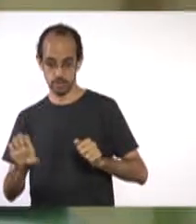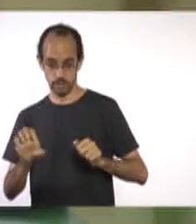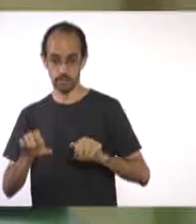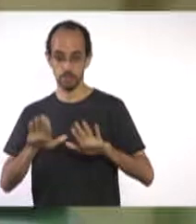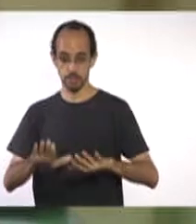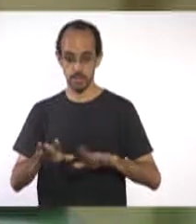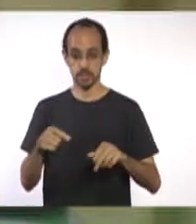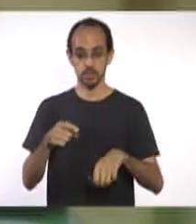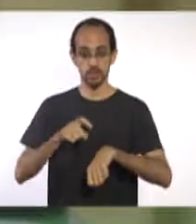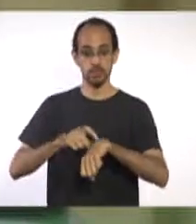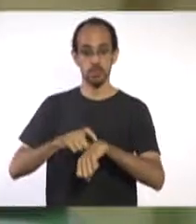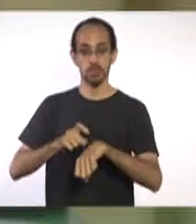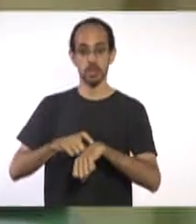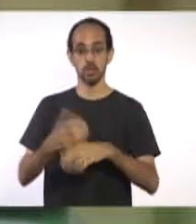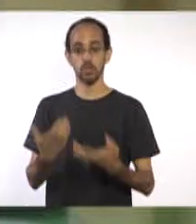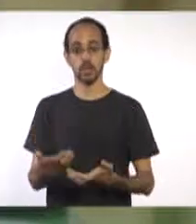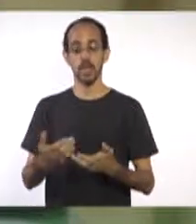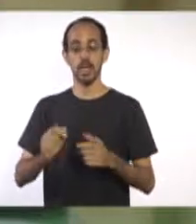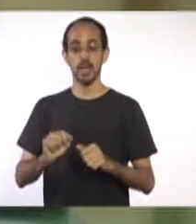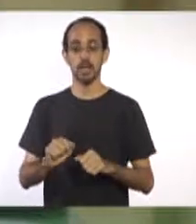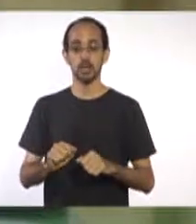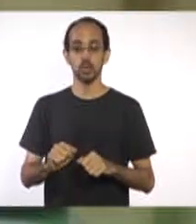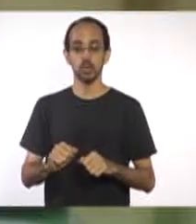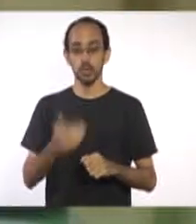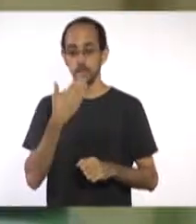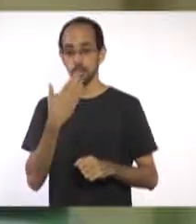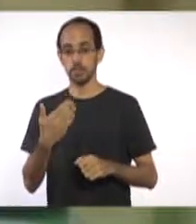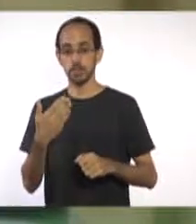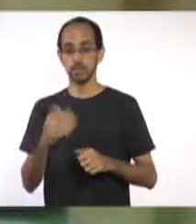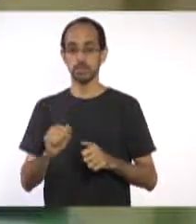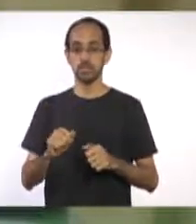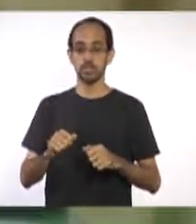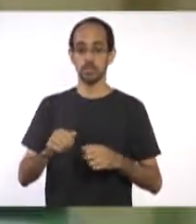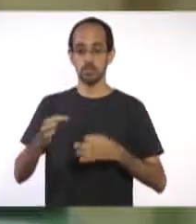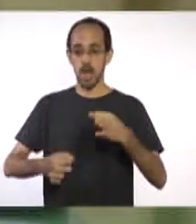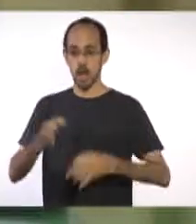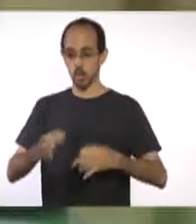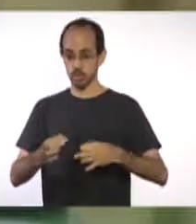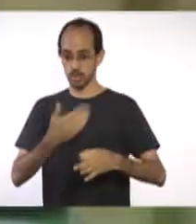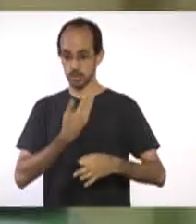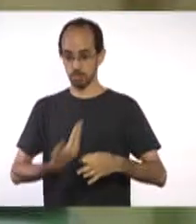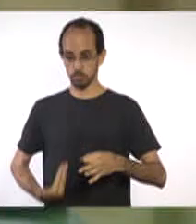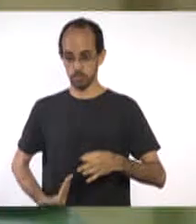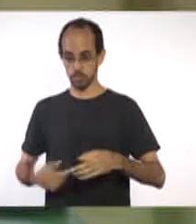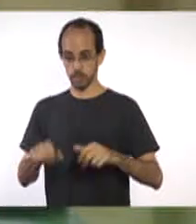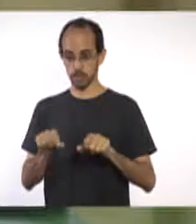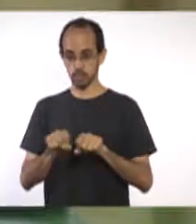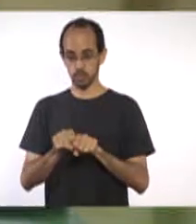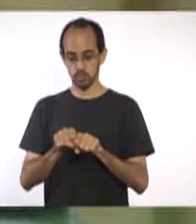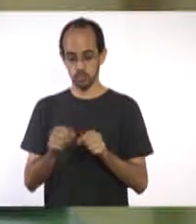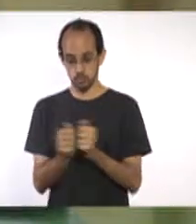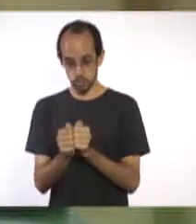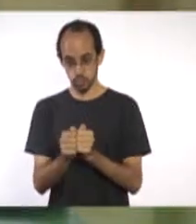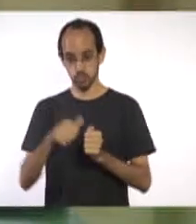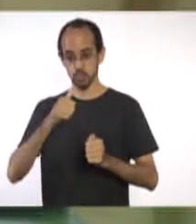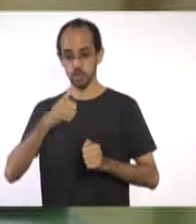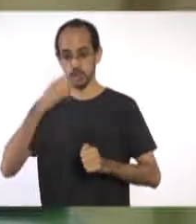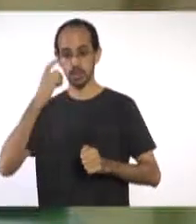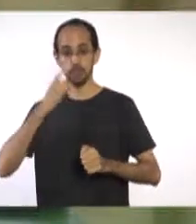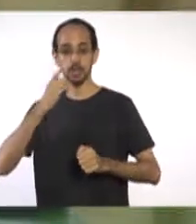comissão uma audiência pública, consoante também a proposta da deputada Marta Rocha, com a Comissão